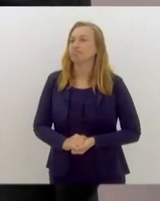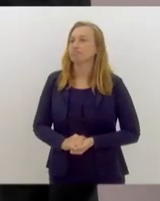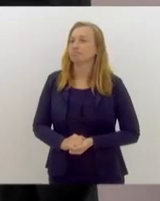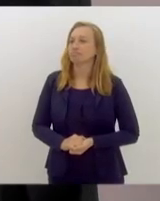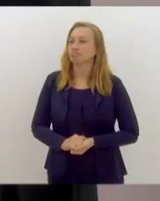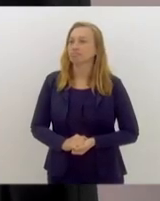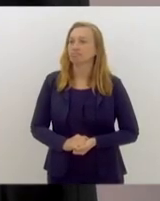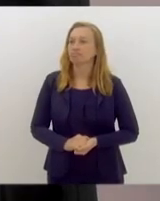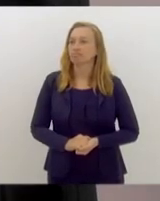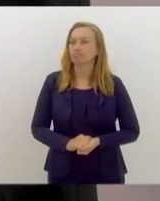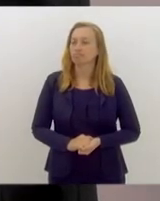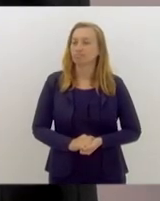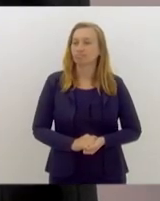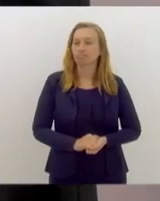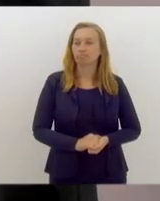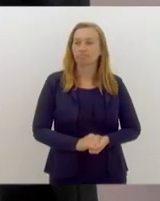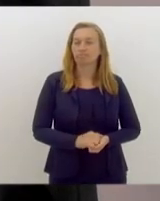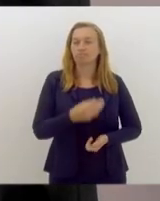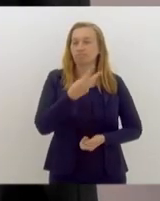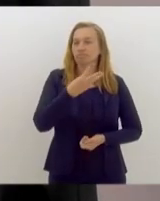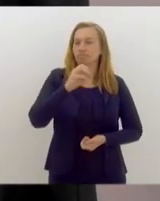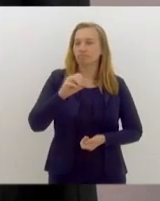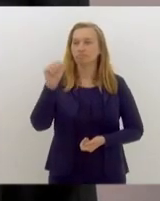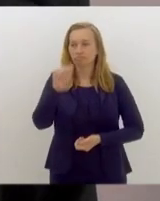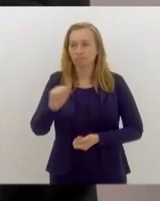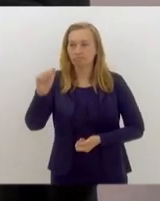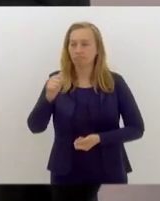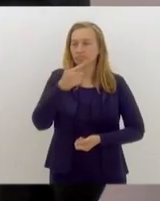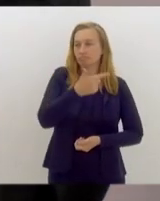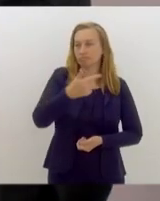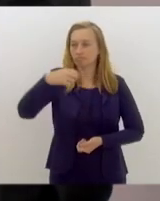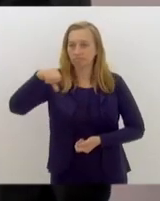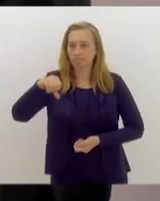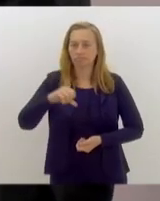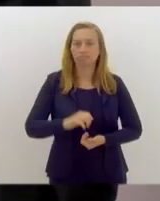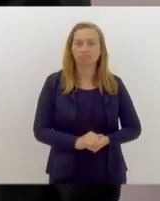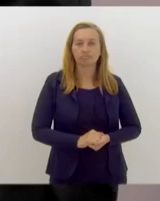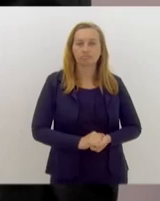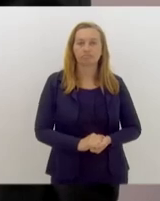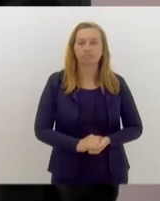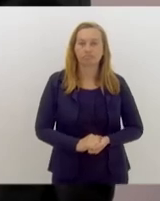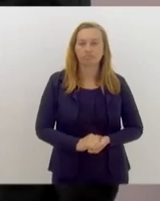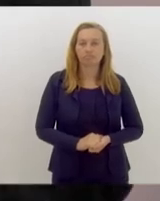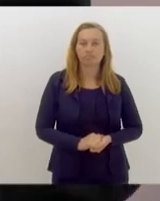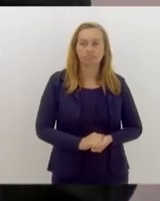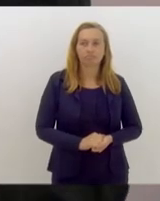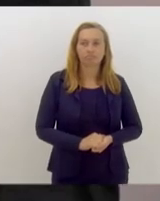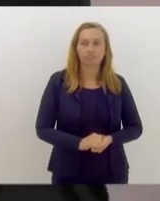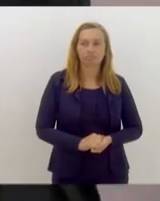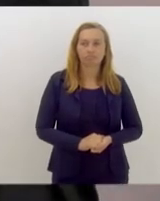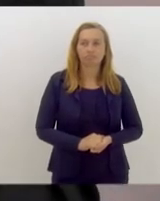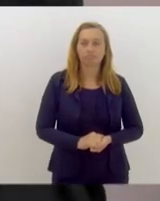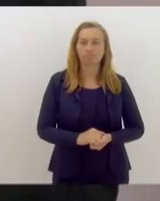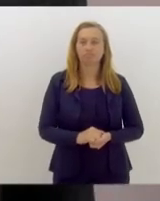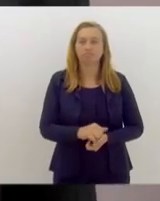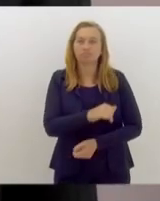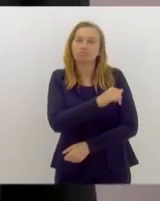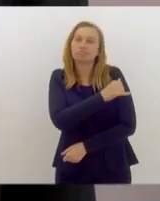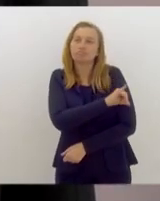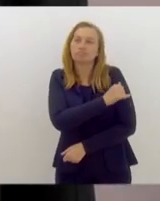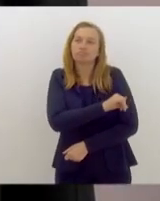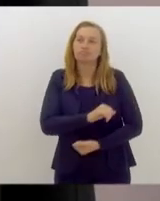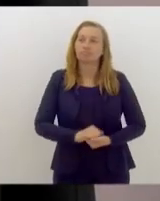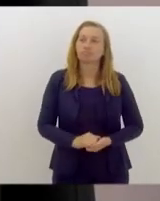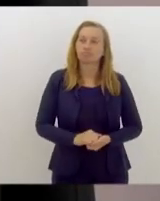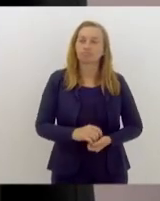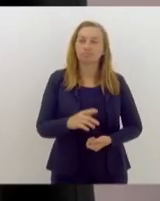foi aberto em 30 de agosto de 2019, e, portanto, isso já significa que o Rio de Janeiro, como